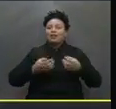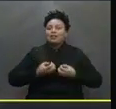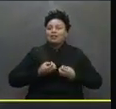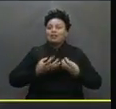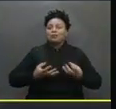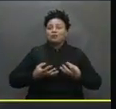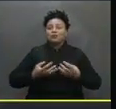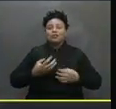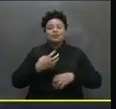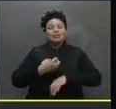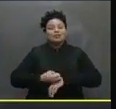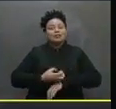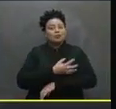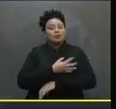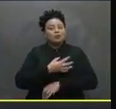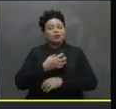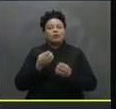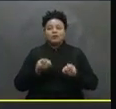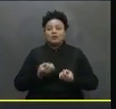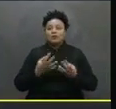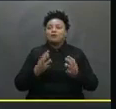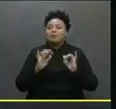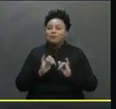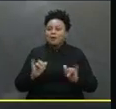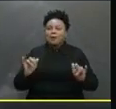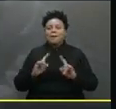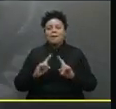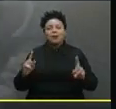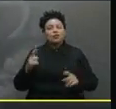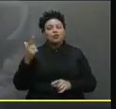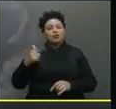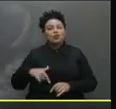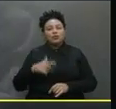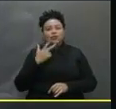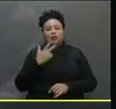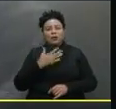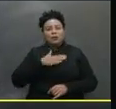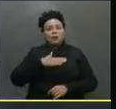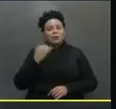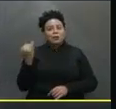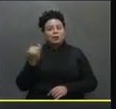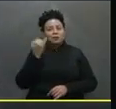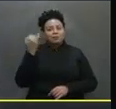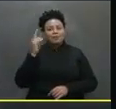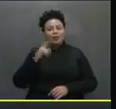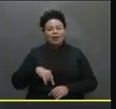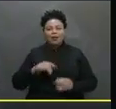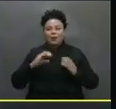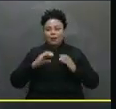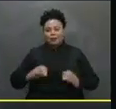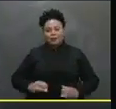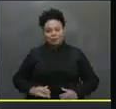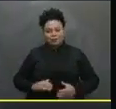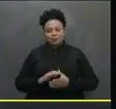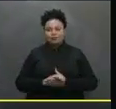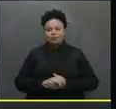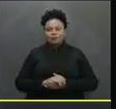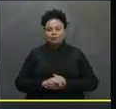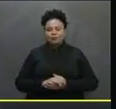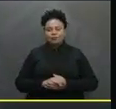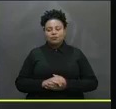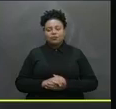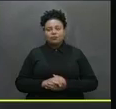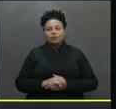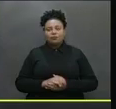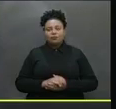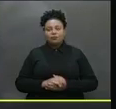transmitir mensagens. Mas eu volto a repetir, para mim o mais importante são as atitudes.